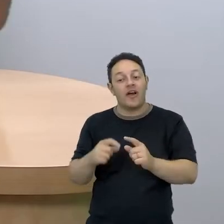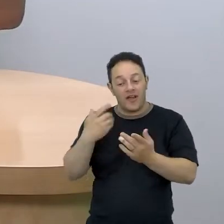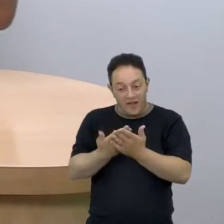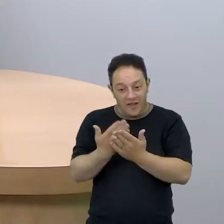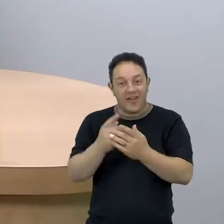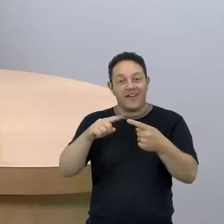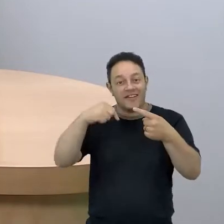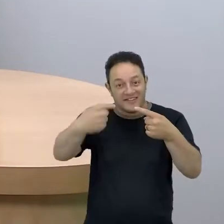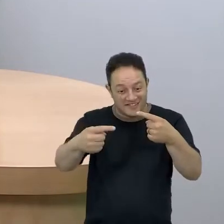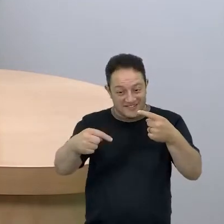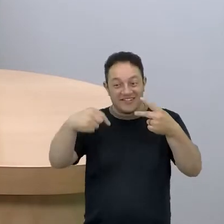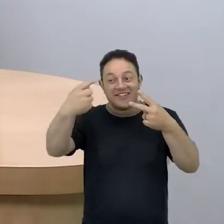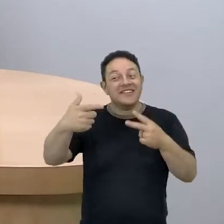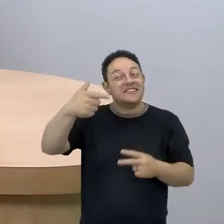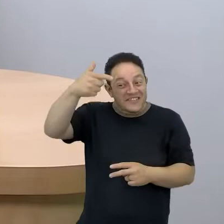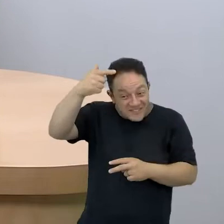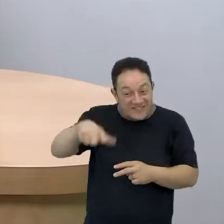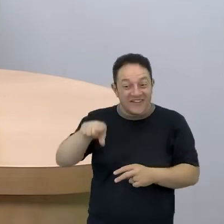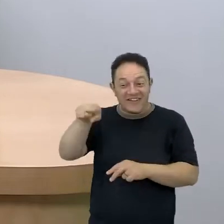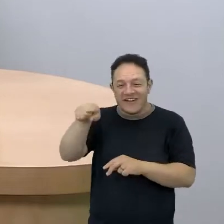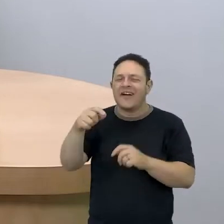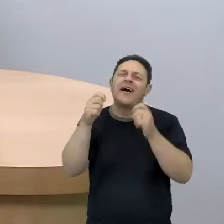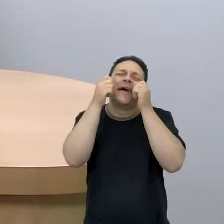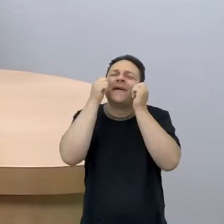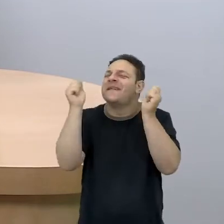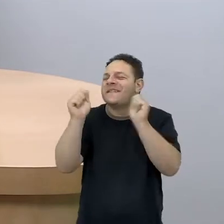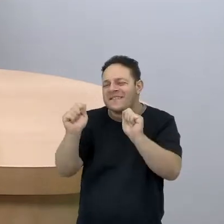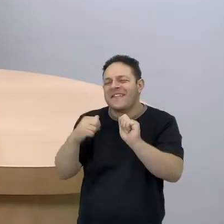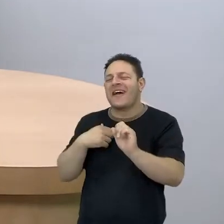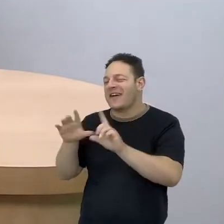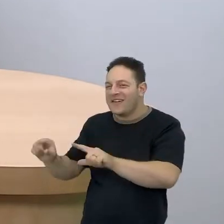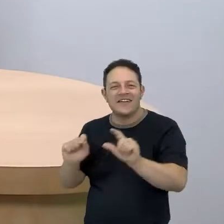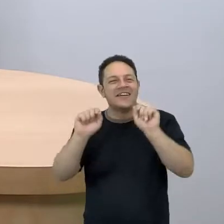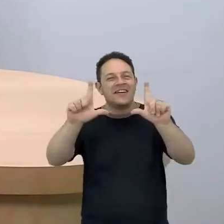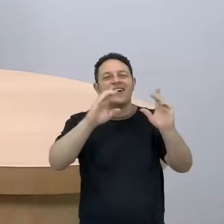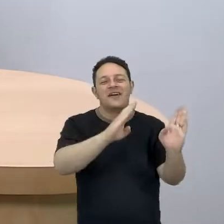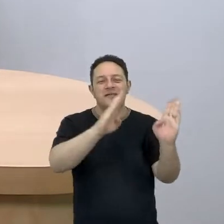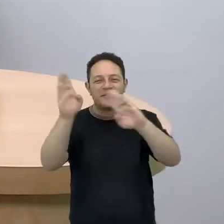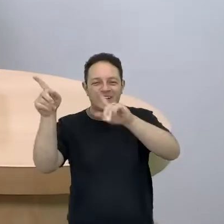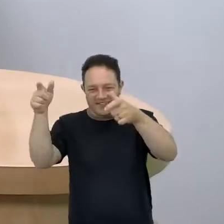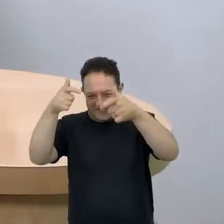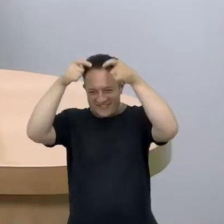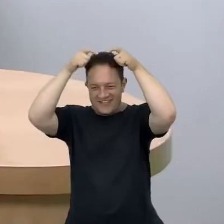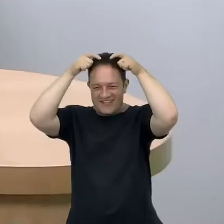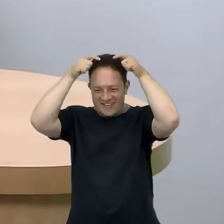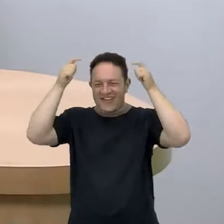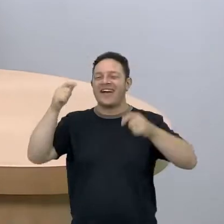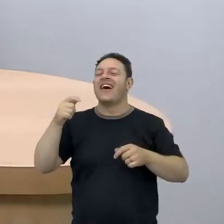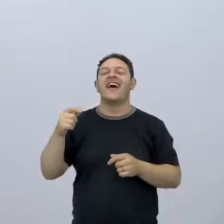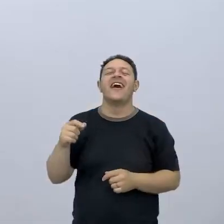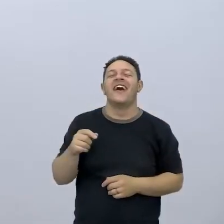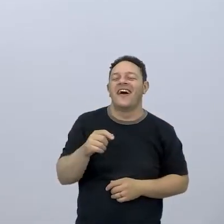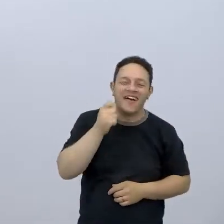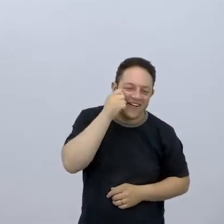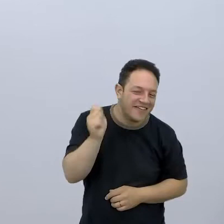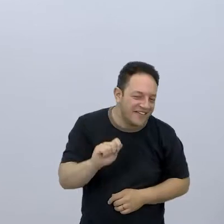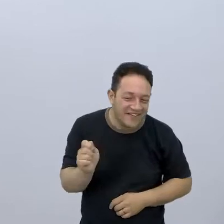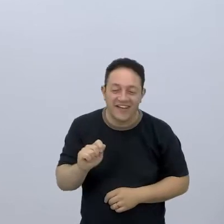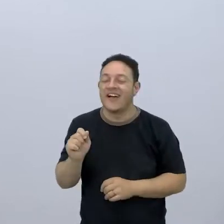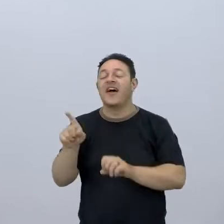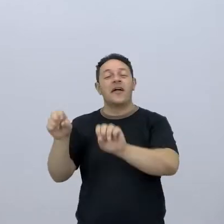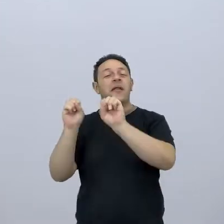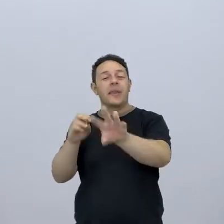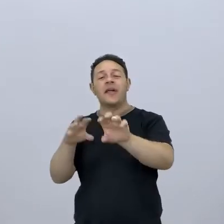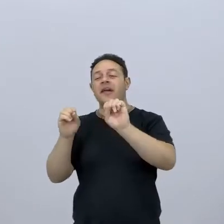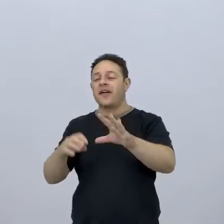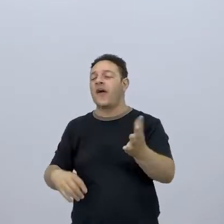novo, mostrando o vídeo, você tá uma gracinha de coroa. Ah, não acredito que você pegou aquele vídeo meu, Tá muito meu legal. Deus. Mas é bacana, foi super didático.